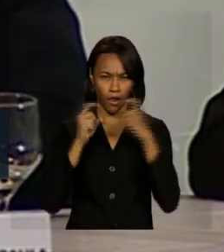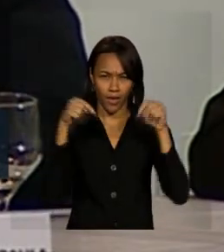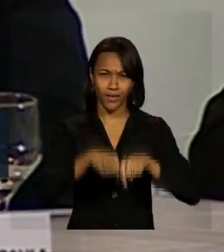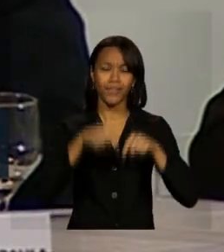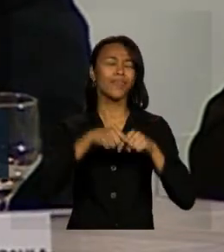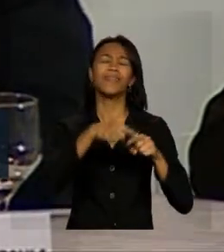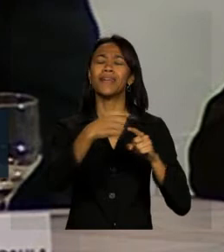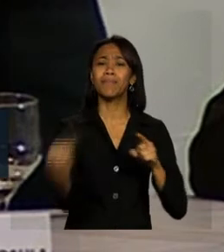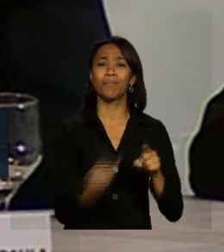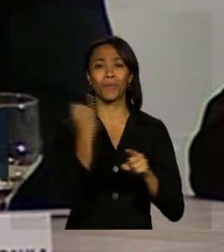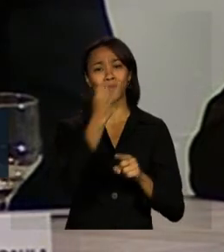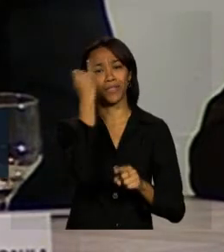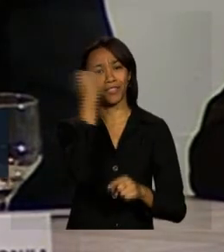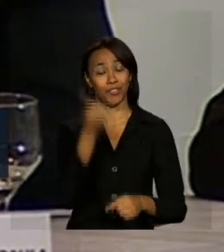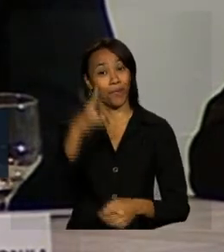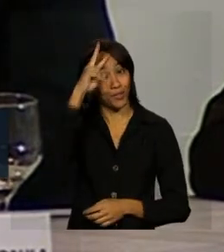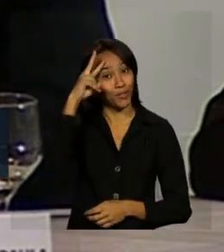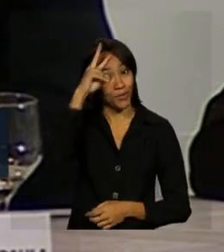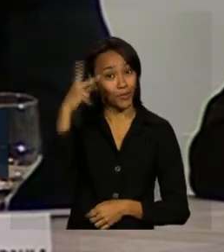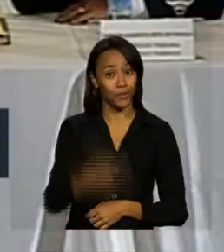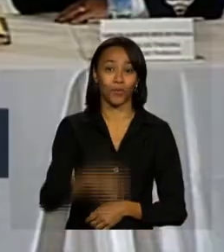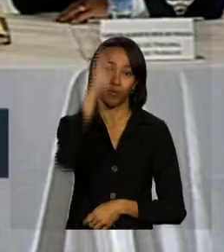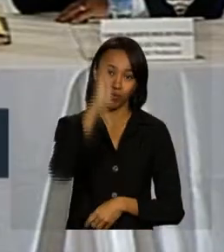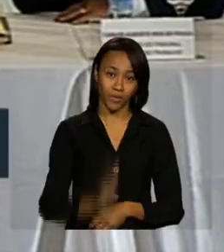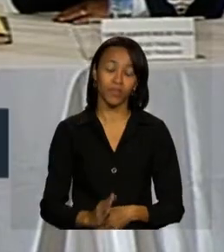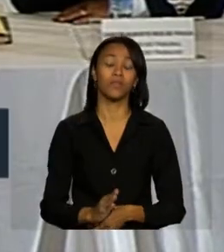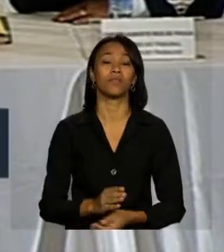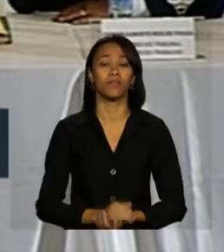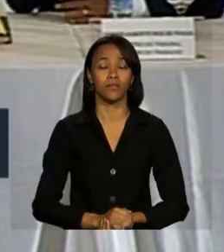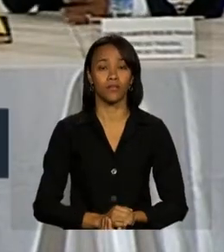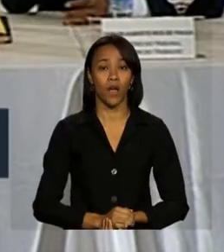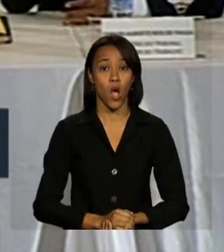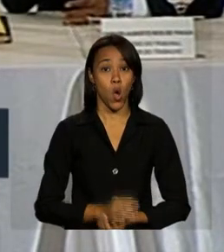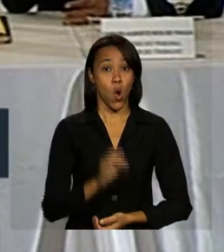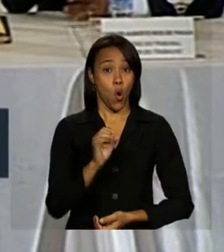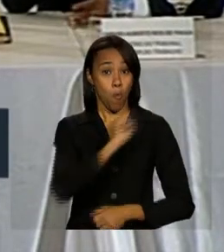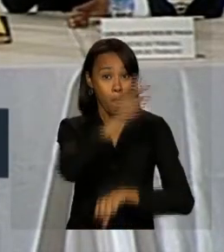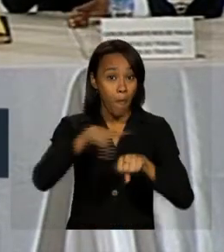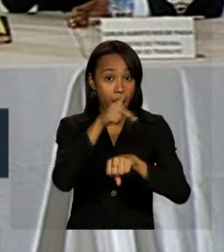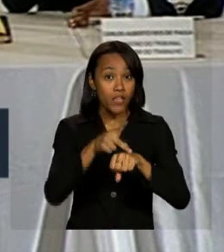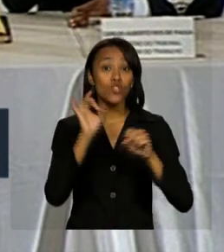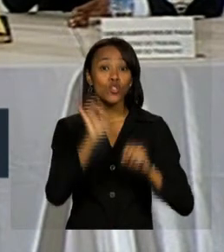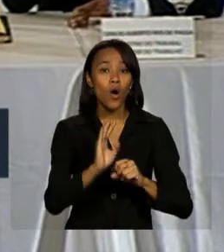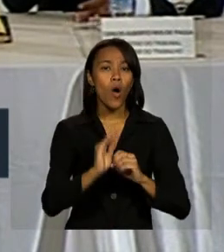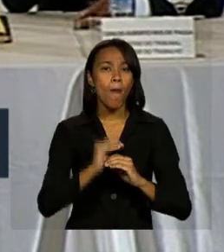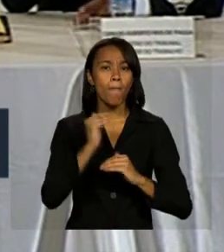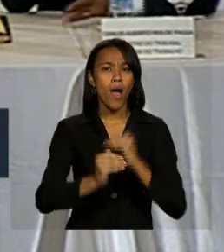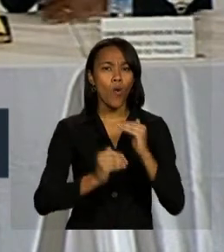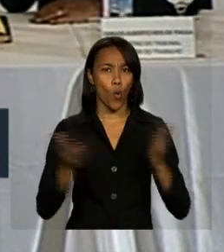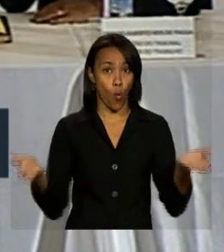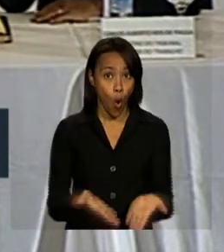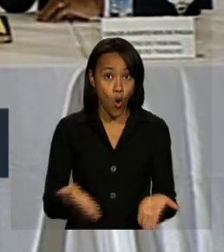significado histórico. Um país só constrói o hoje e com